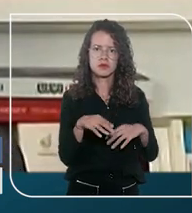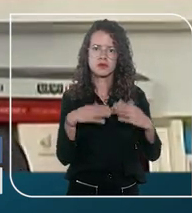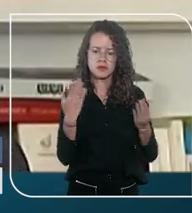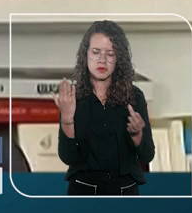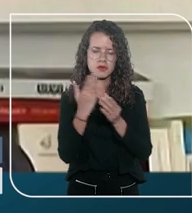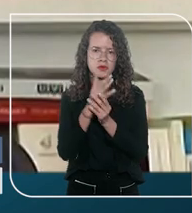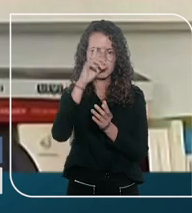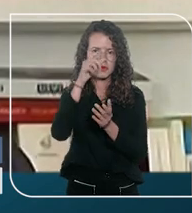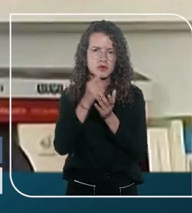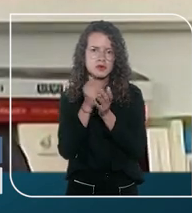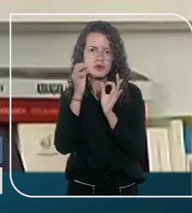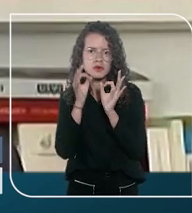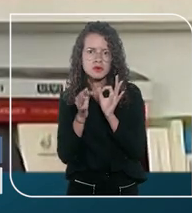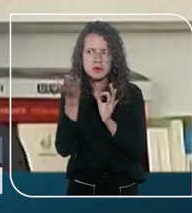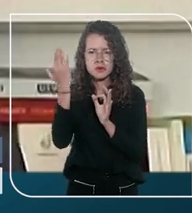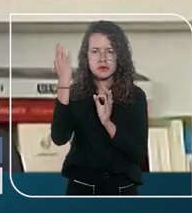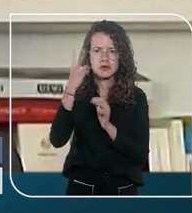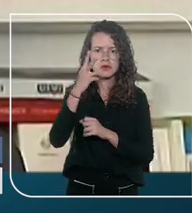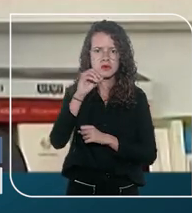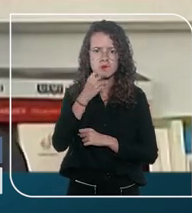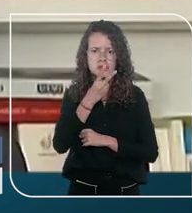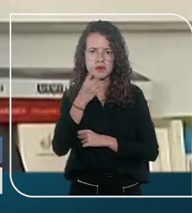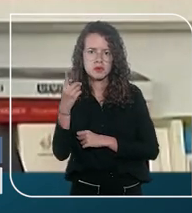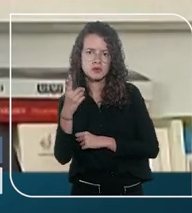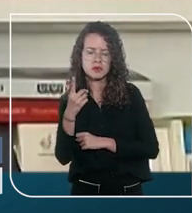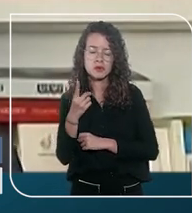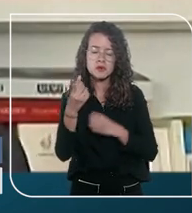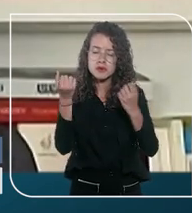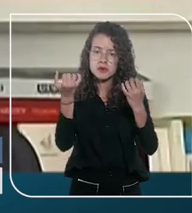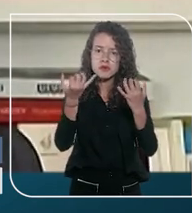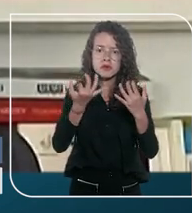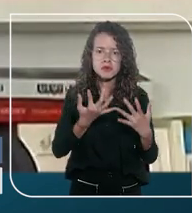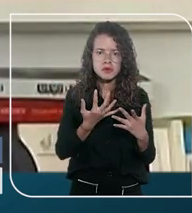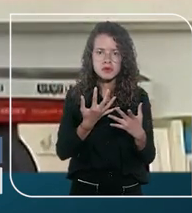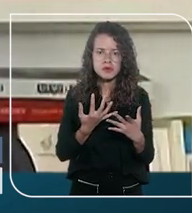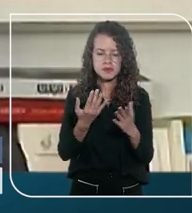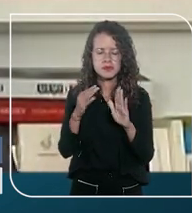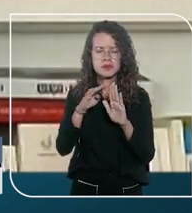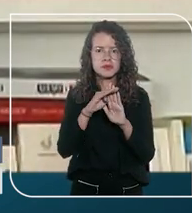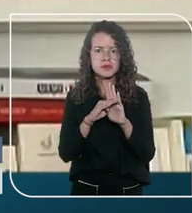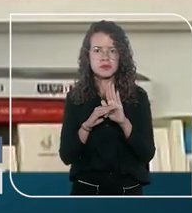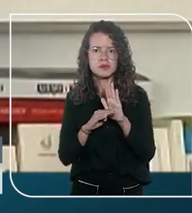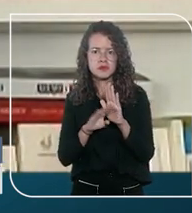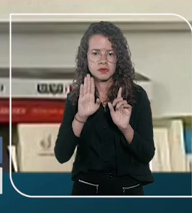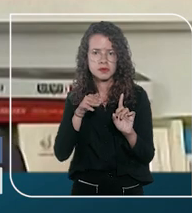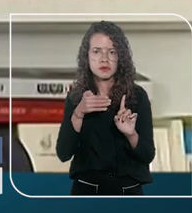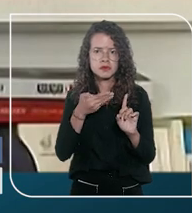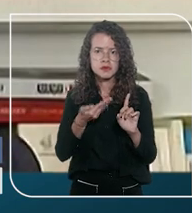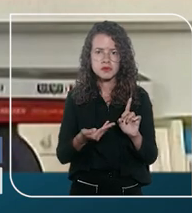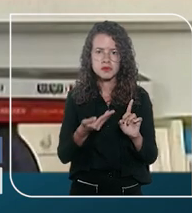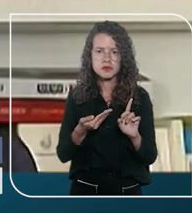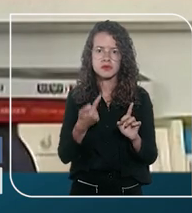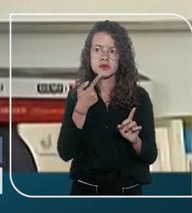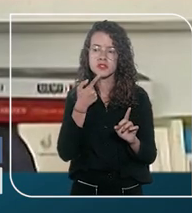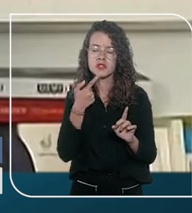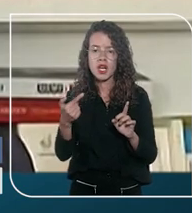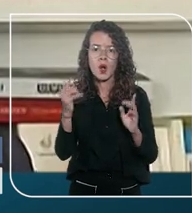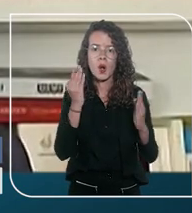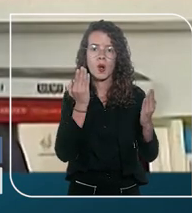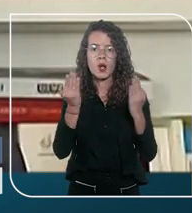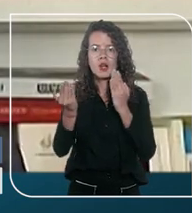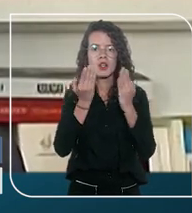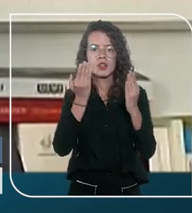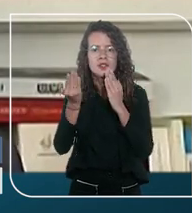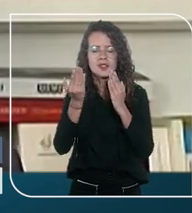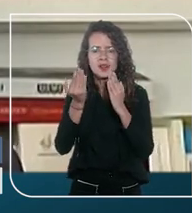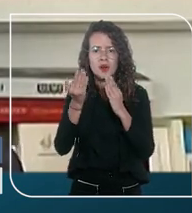Esse julgado é de 2021 e faz menção ao fato de que a parte, ela indicou como paradigma um